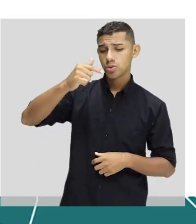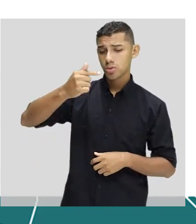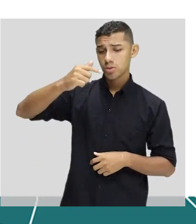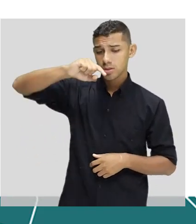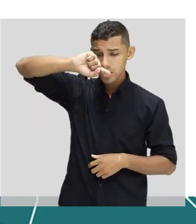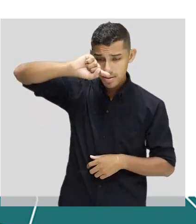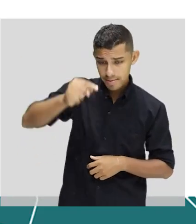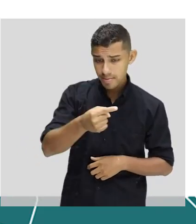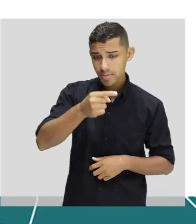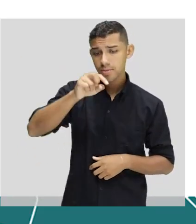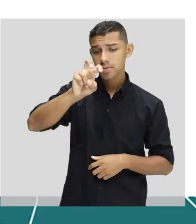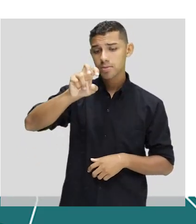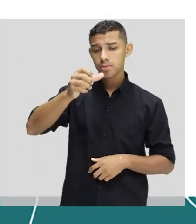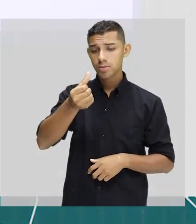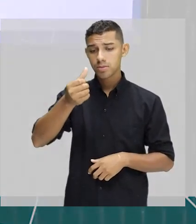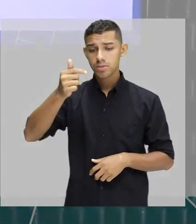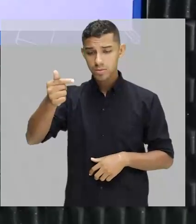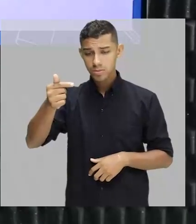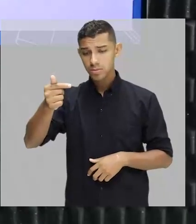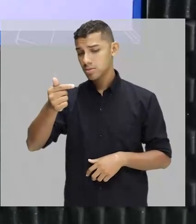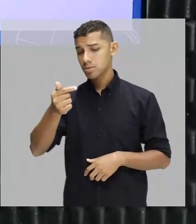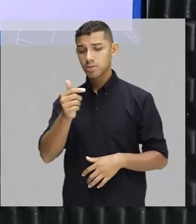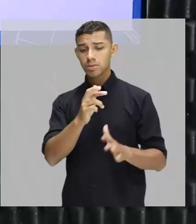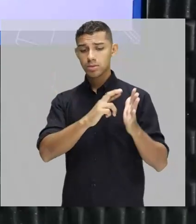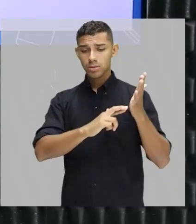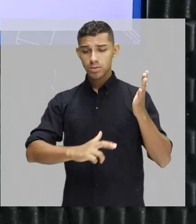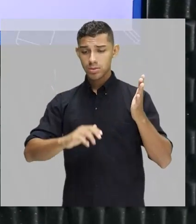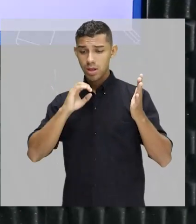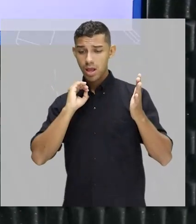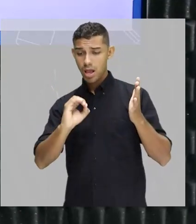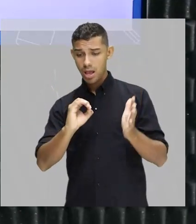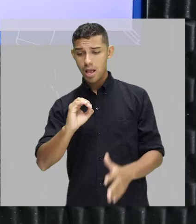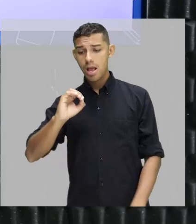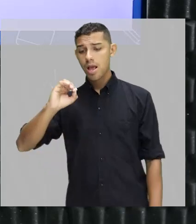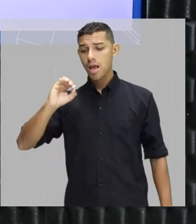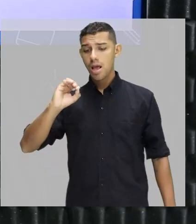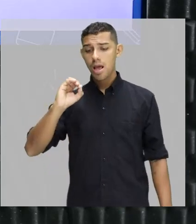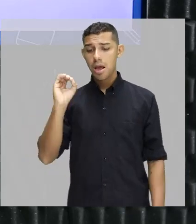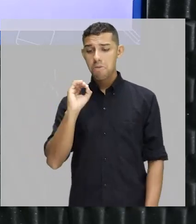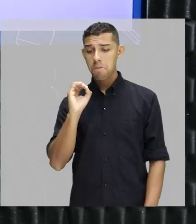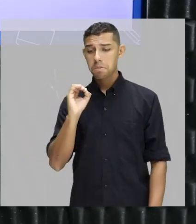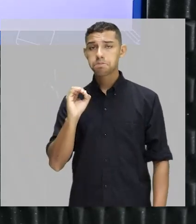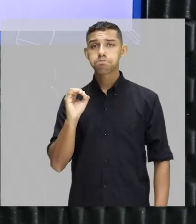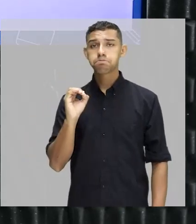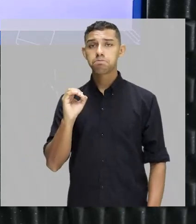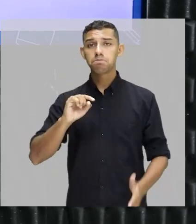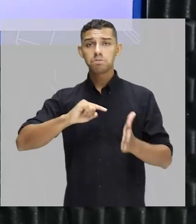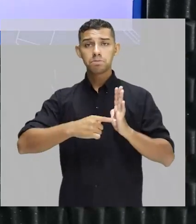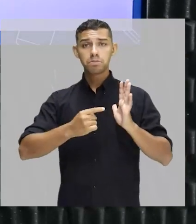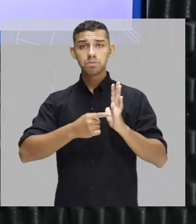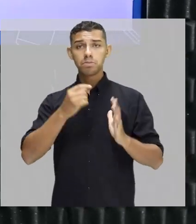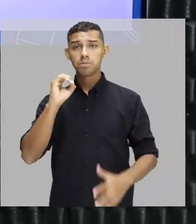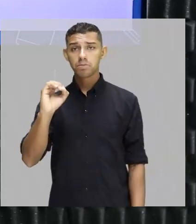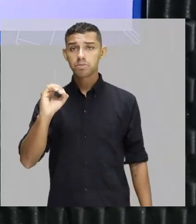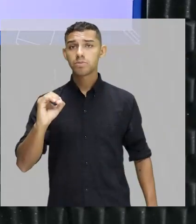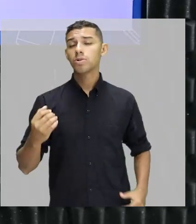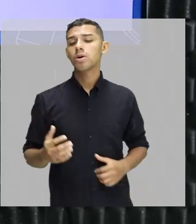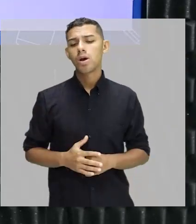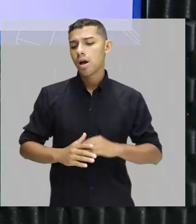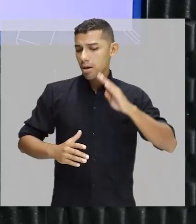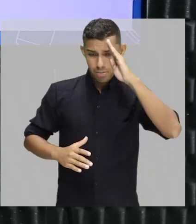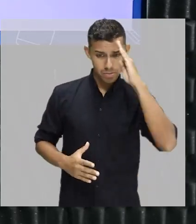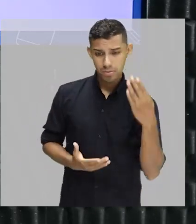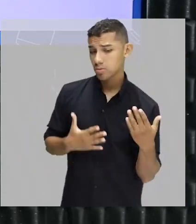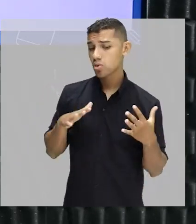87.567 candidatos que tiraram 0 na redação. Por que esses candidatos tiraram 0 na redação? Quais foram as